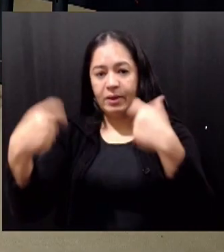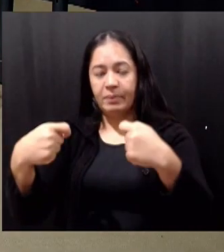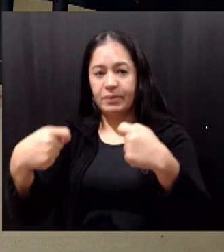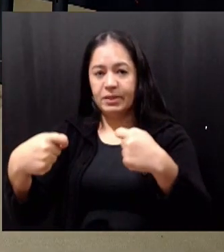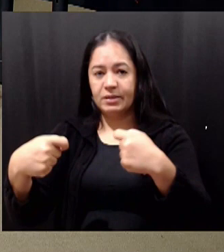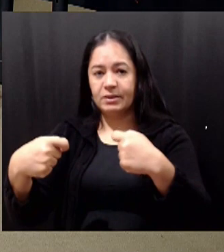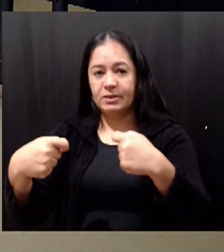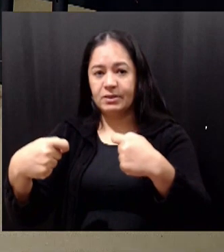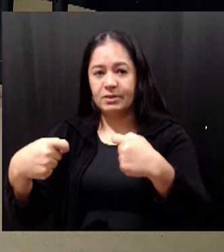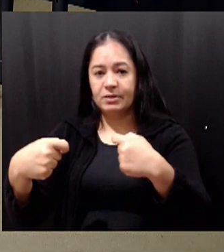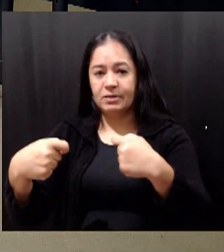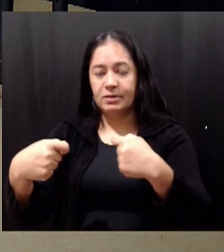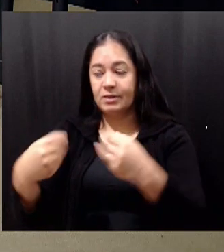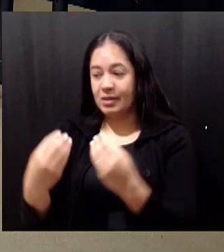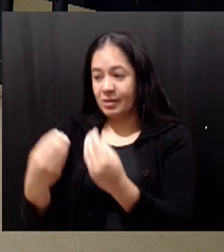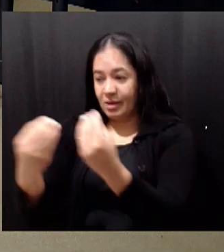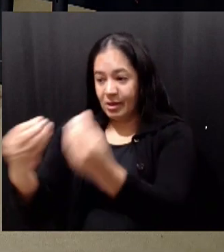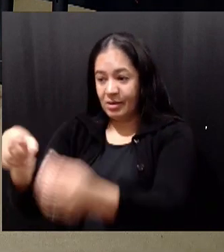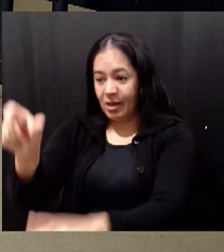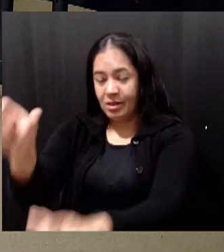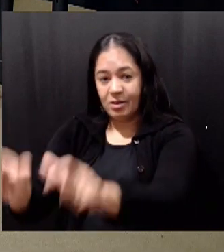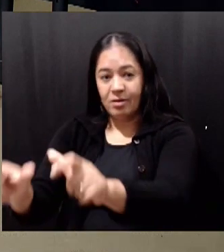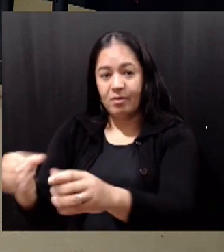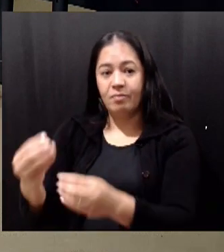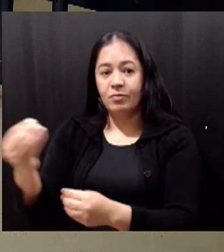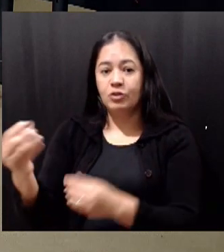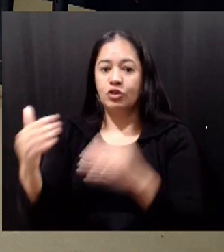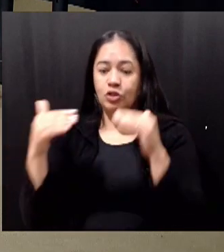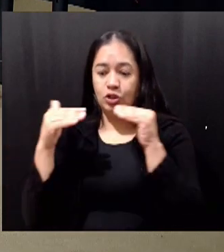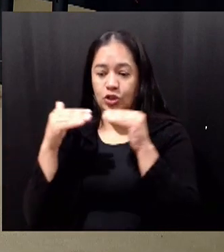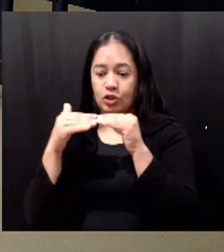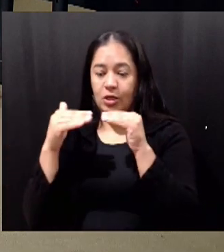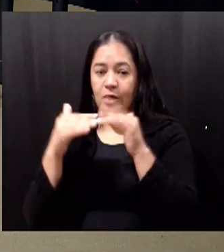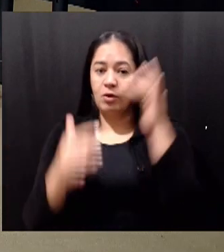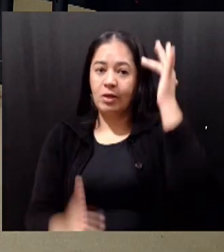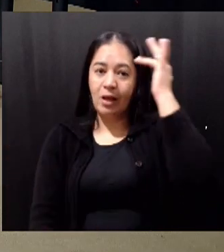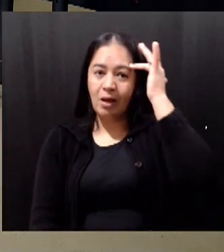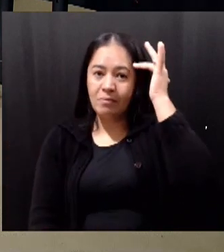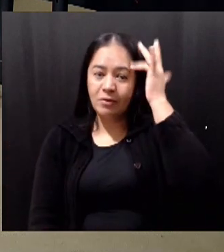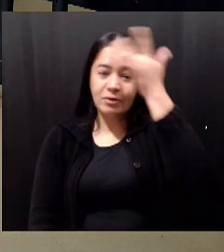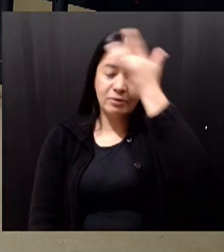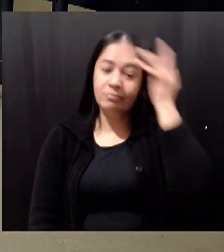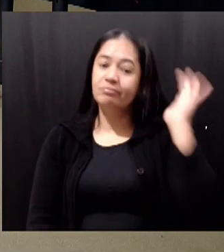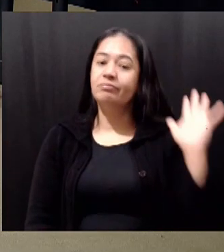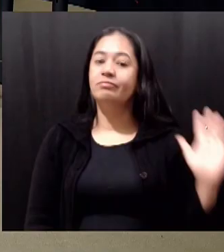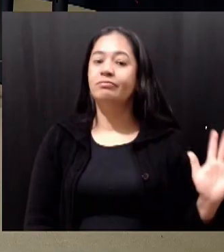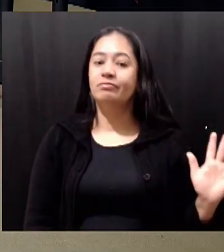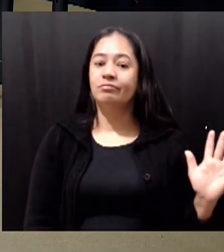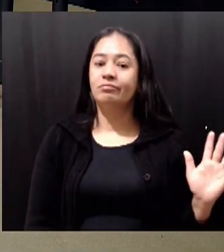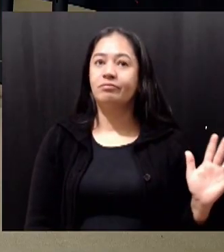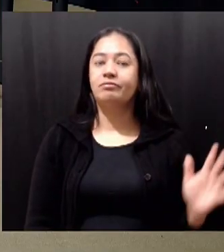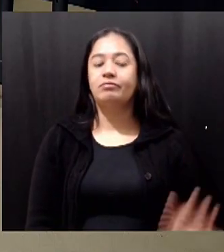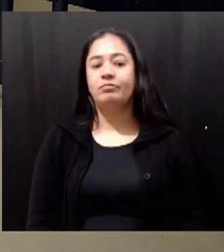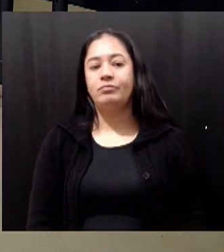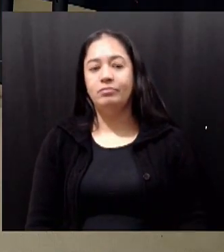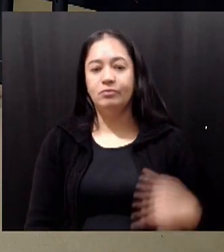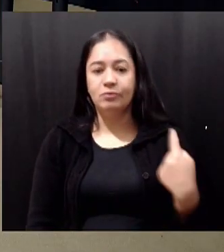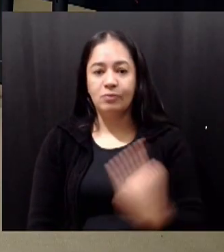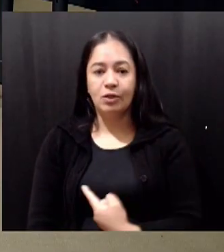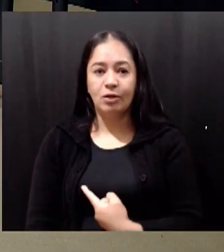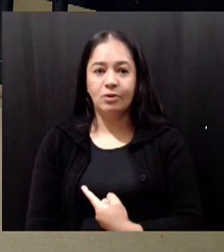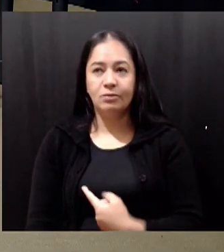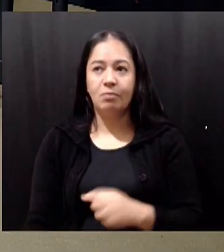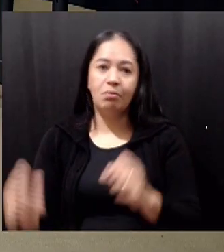das pessoas de acordo com a maturidade que as Que as pessoas pessoas têm. Então, a gente pode pensar aqui de uma